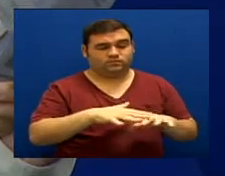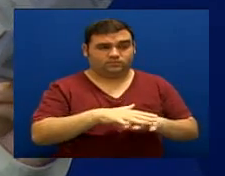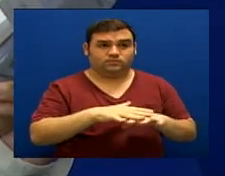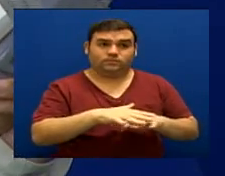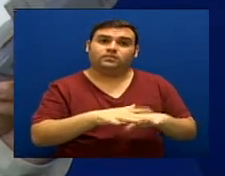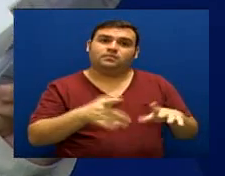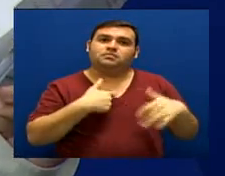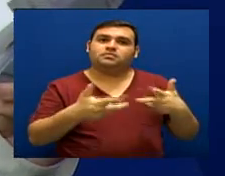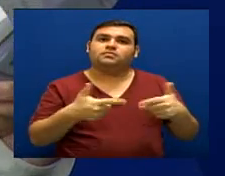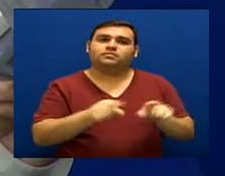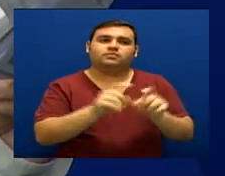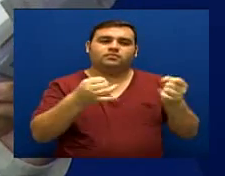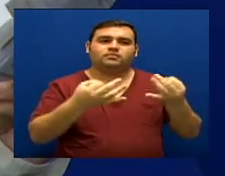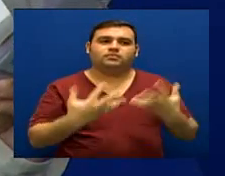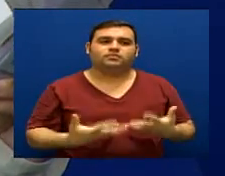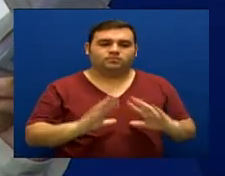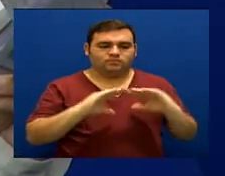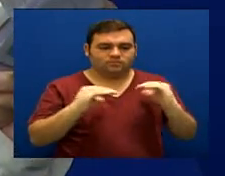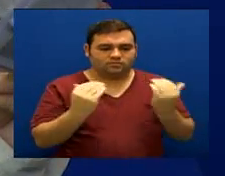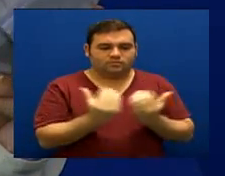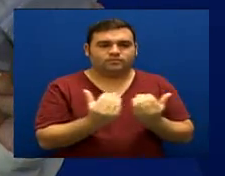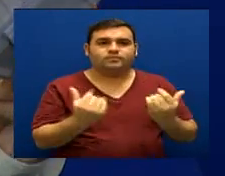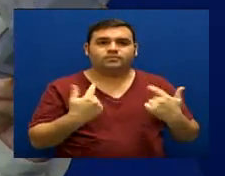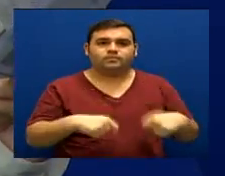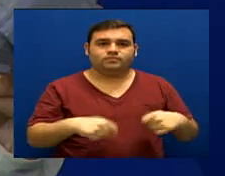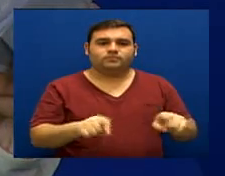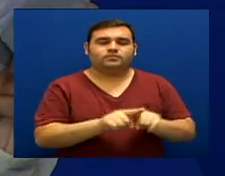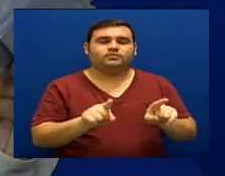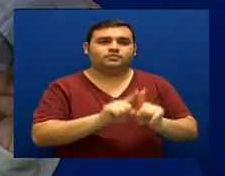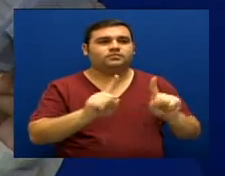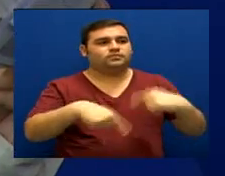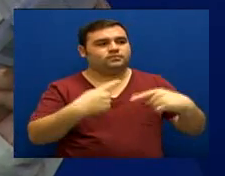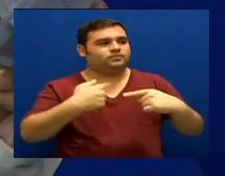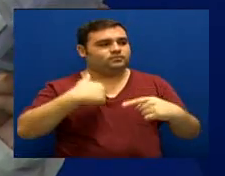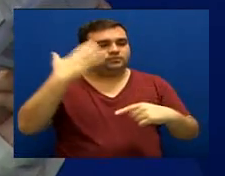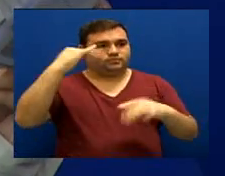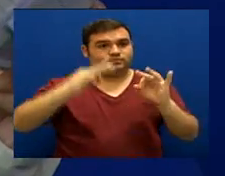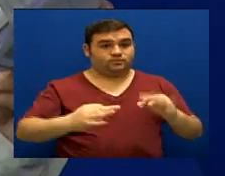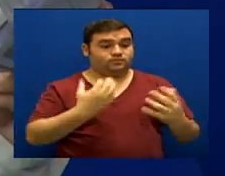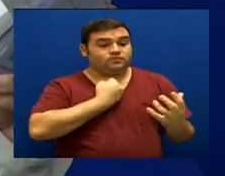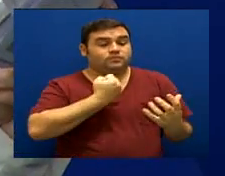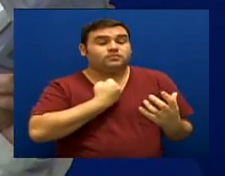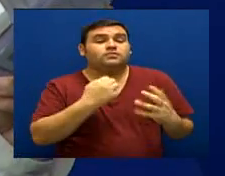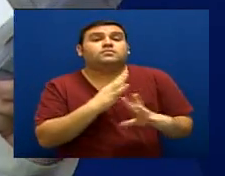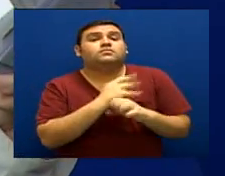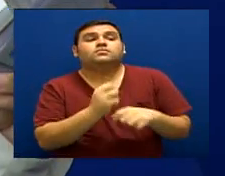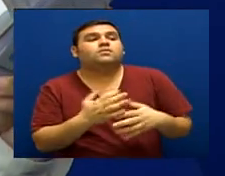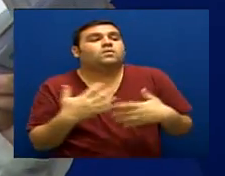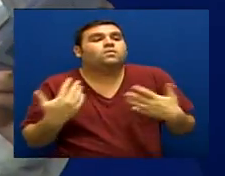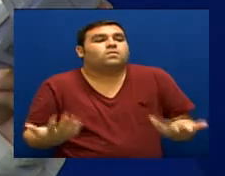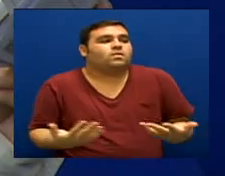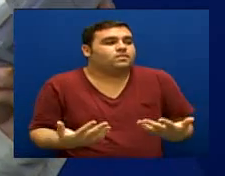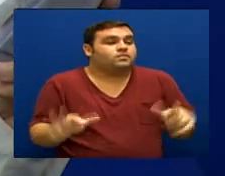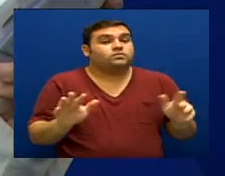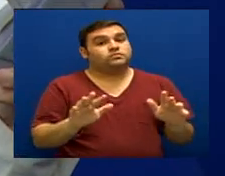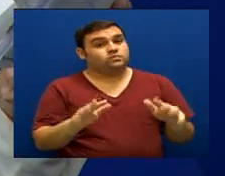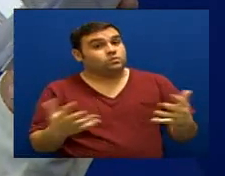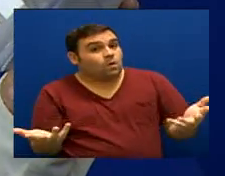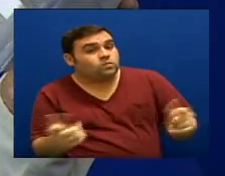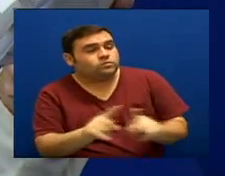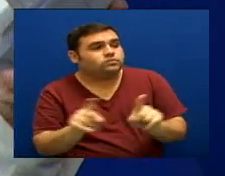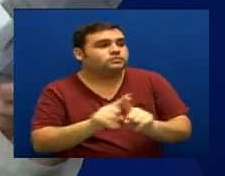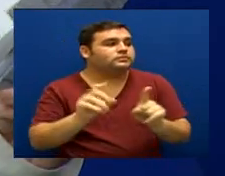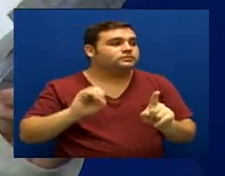e eu gostaria que informasse à câmara e depois eu vou ficar sabendo do número do processo administrativo ou se ele vai